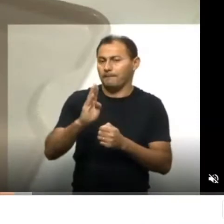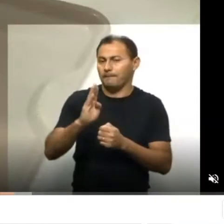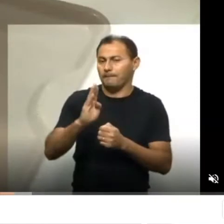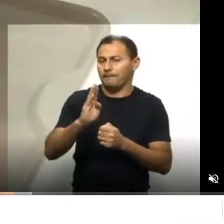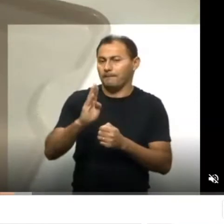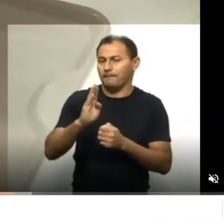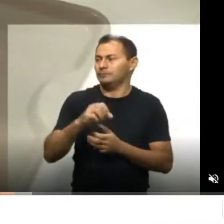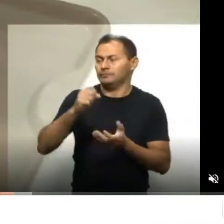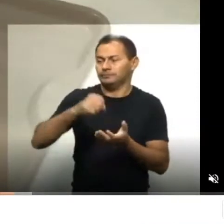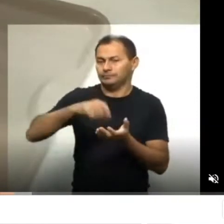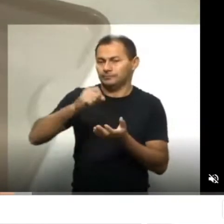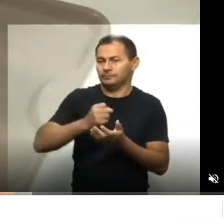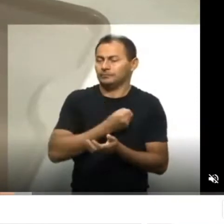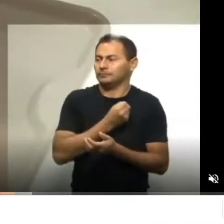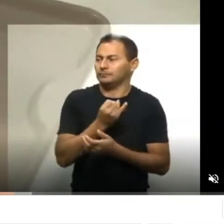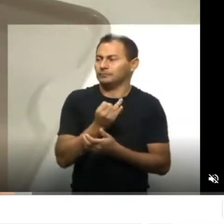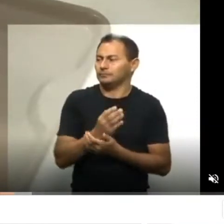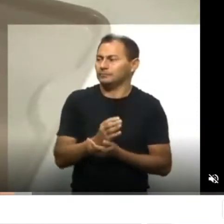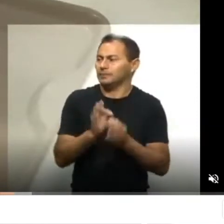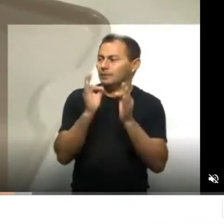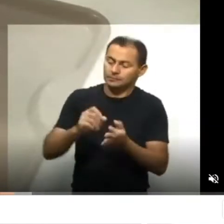potássio.